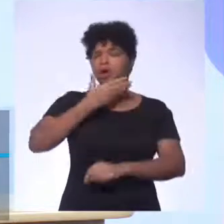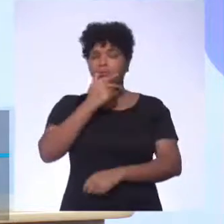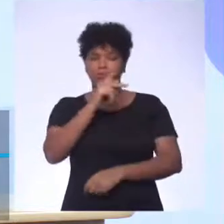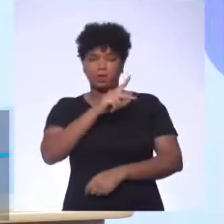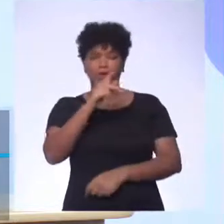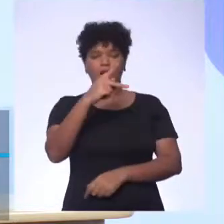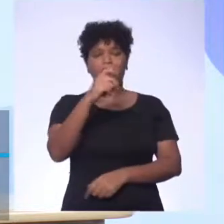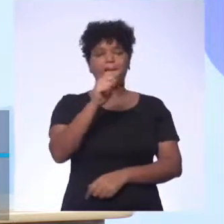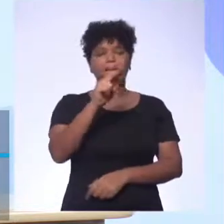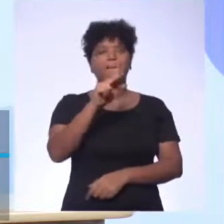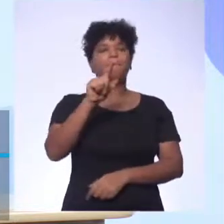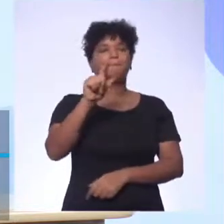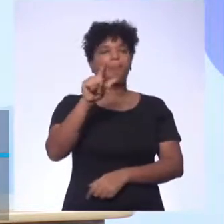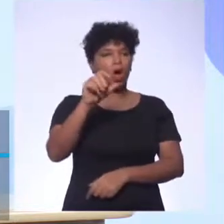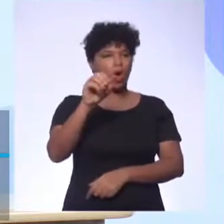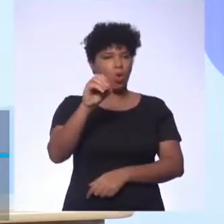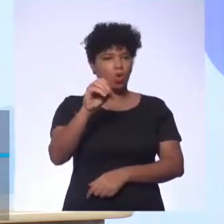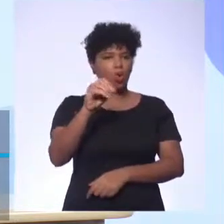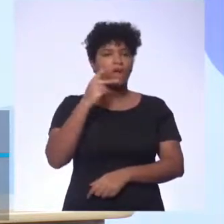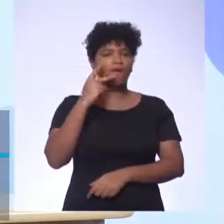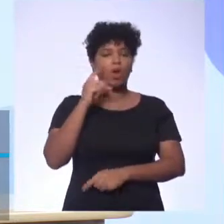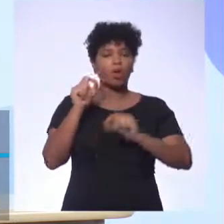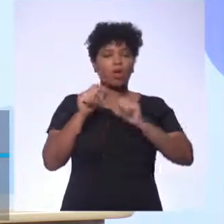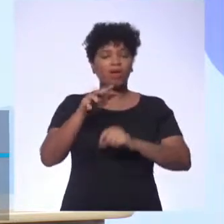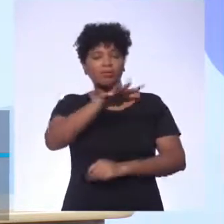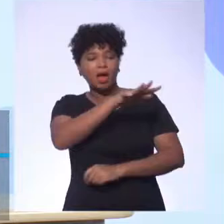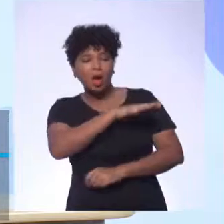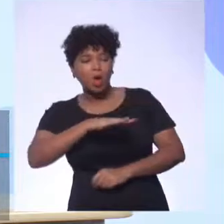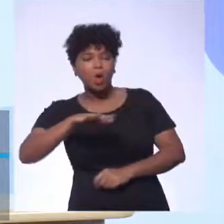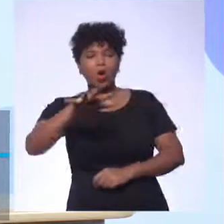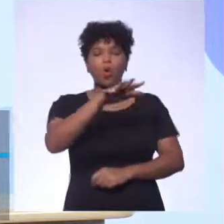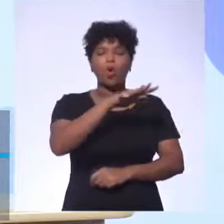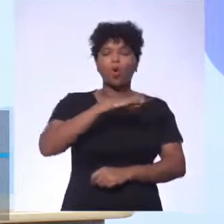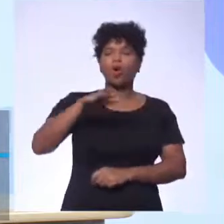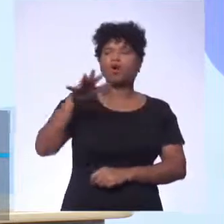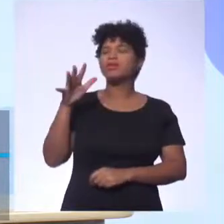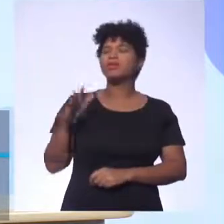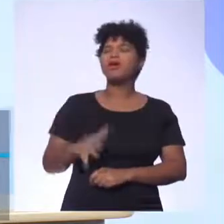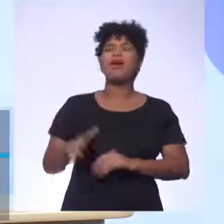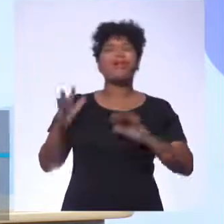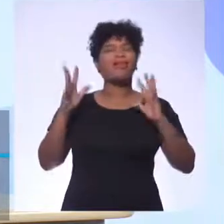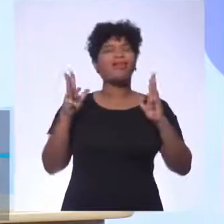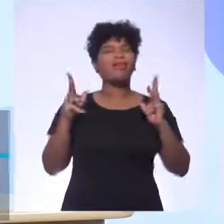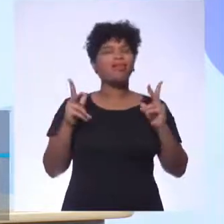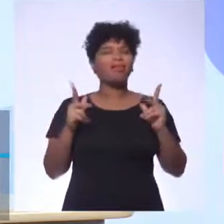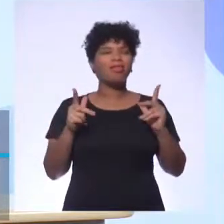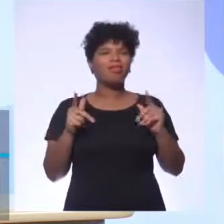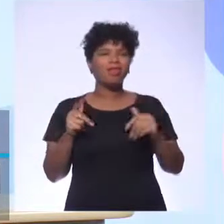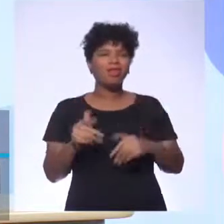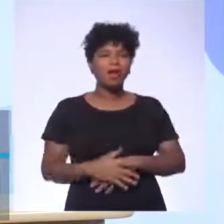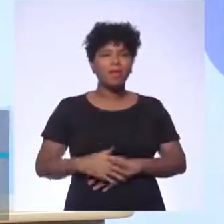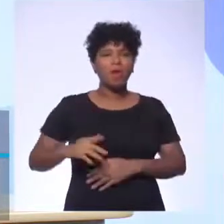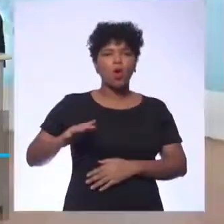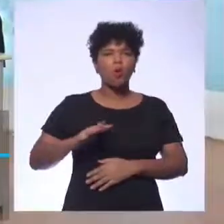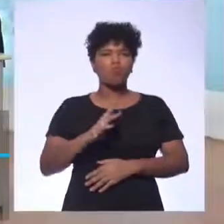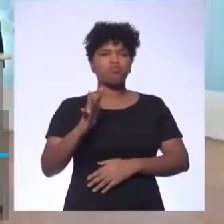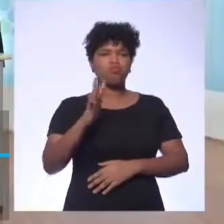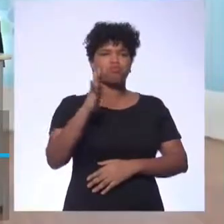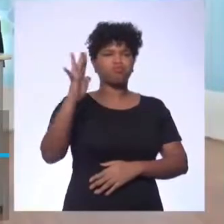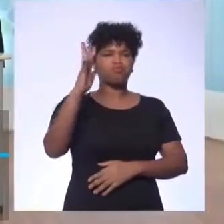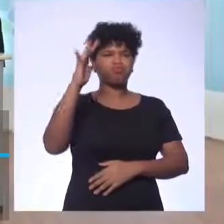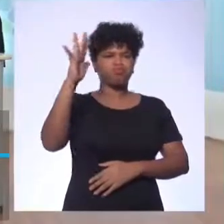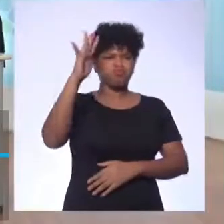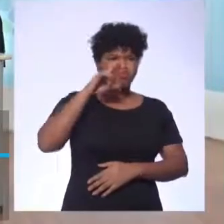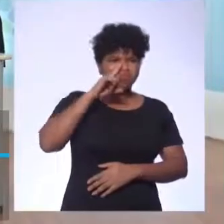falou: ambiente cuidado, não emissão de gases tóxicos. Olha, importante,